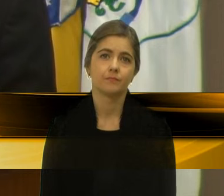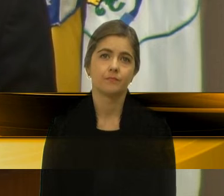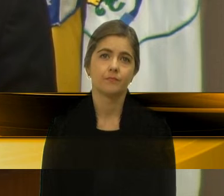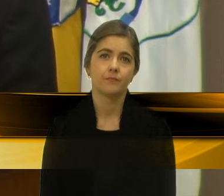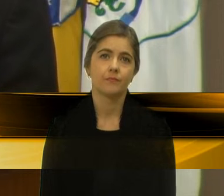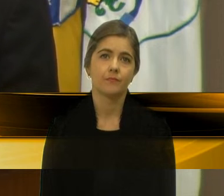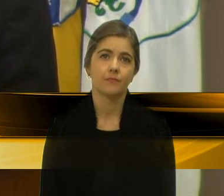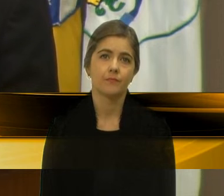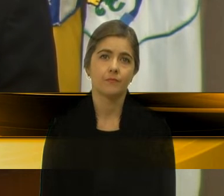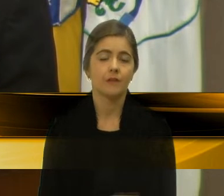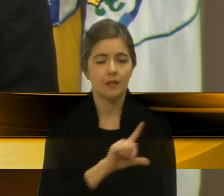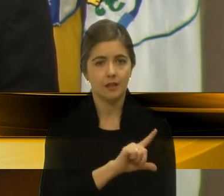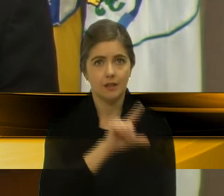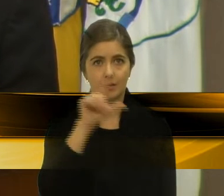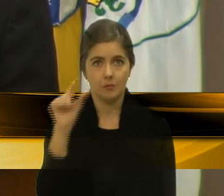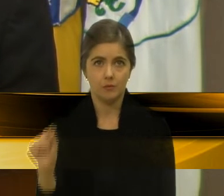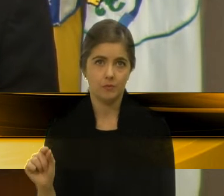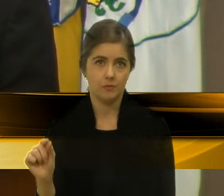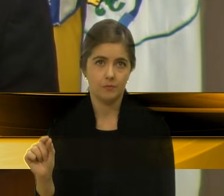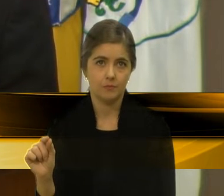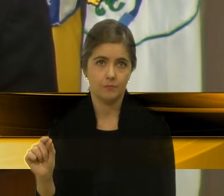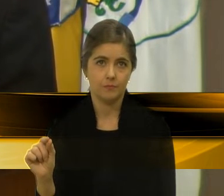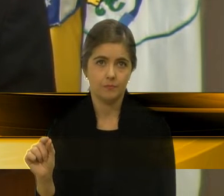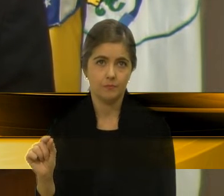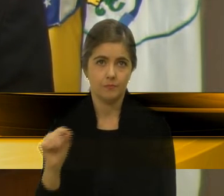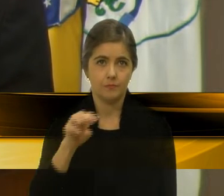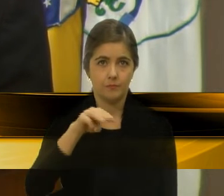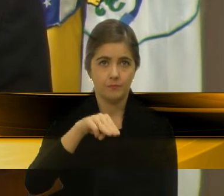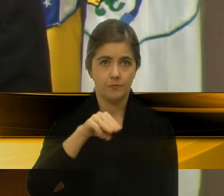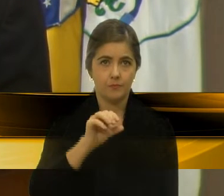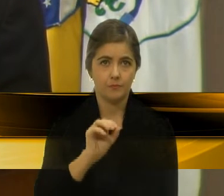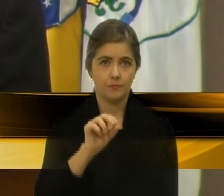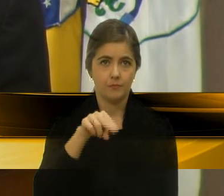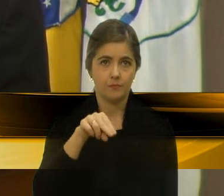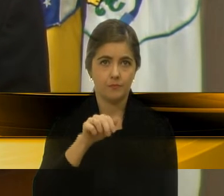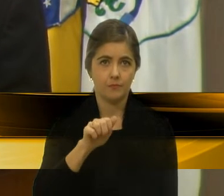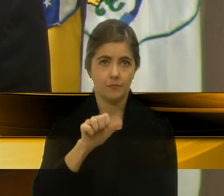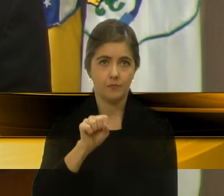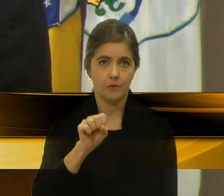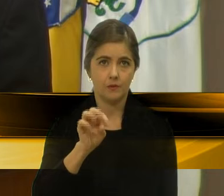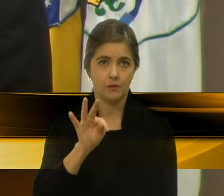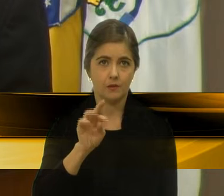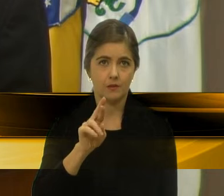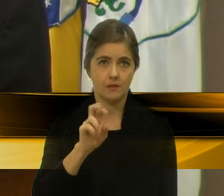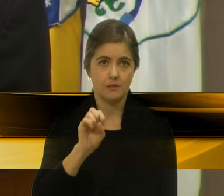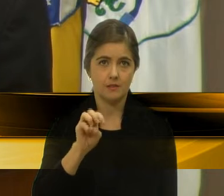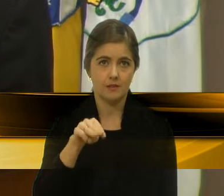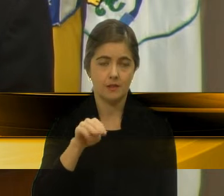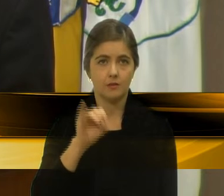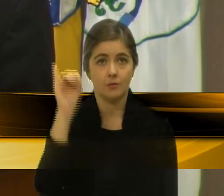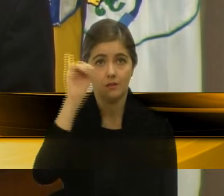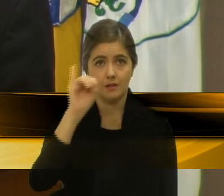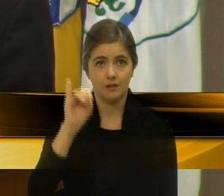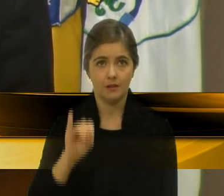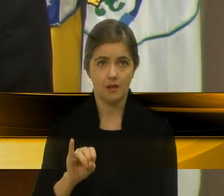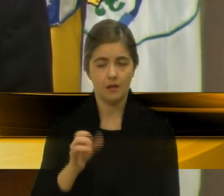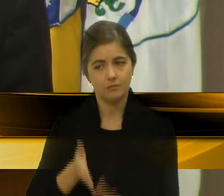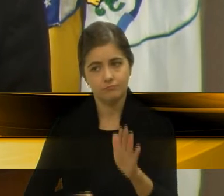para o monastério da Itália com os padres em